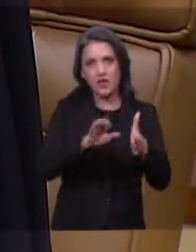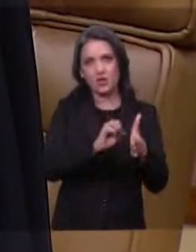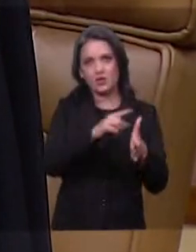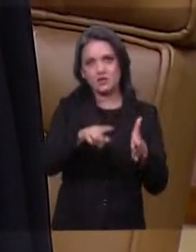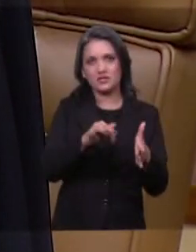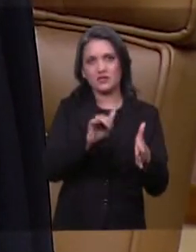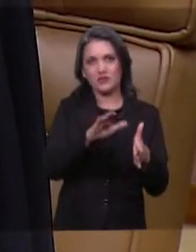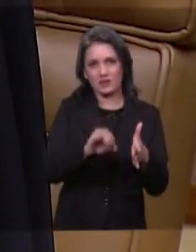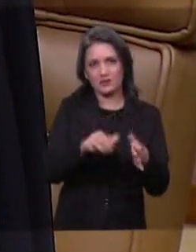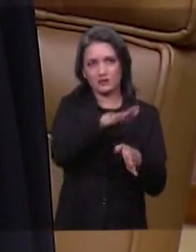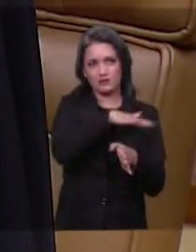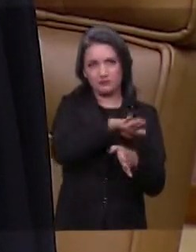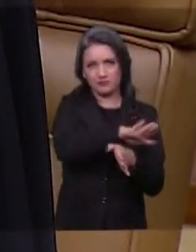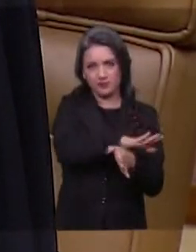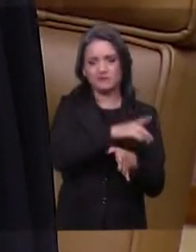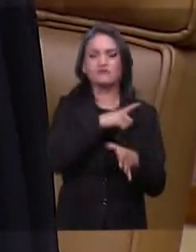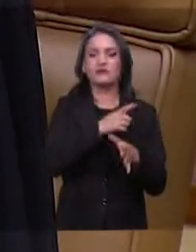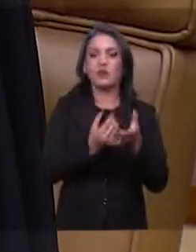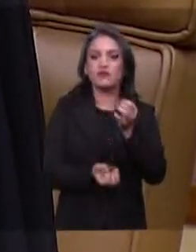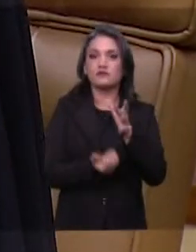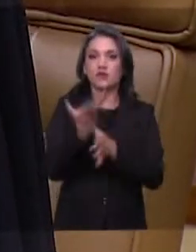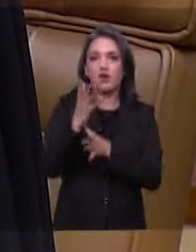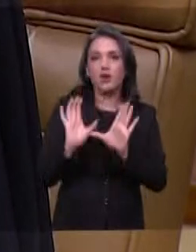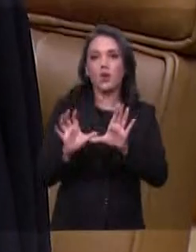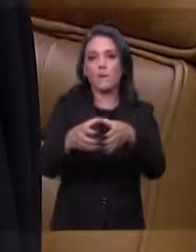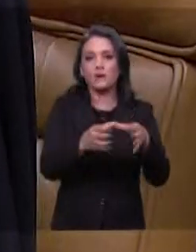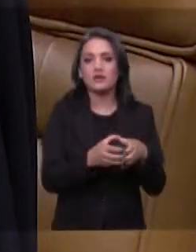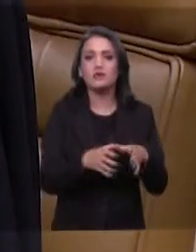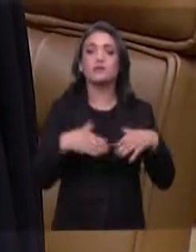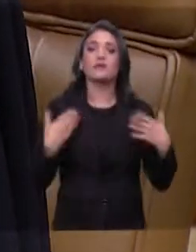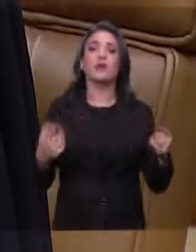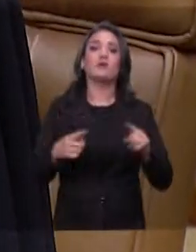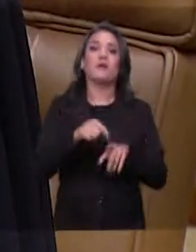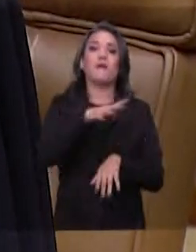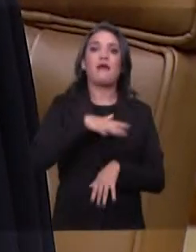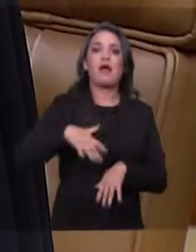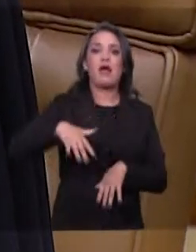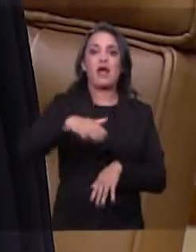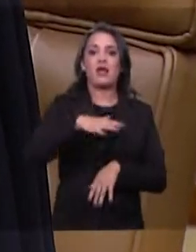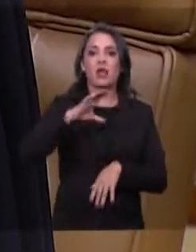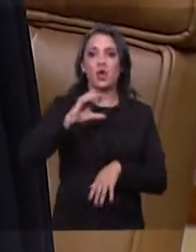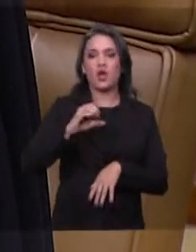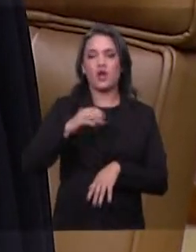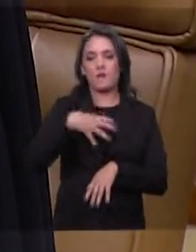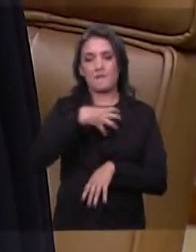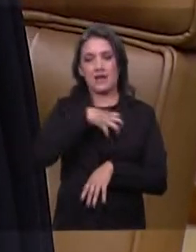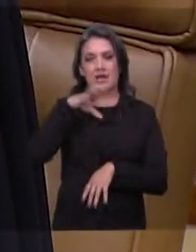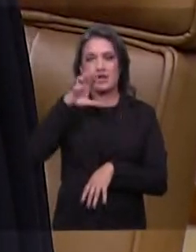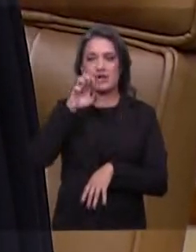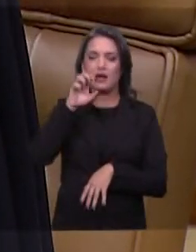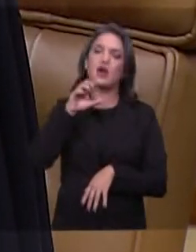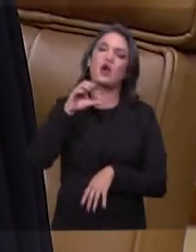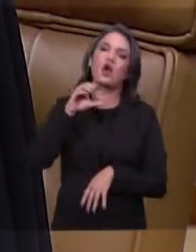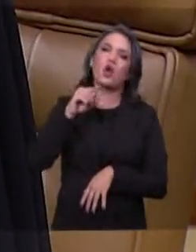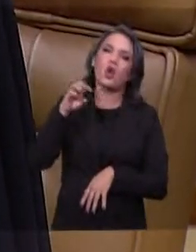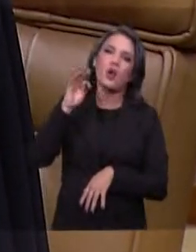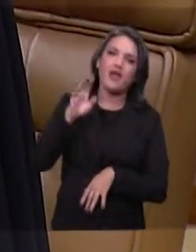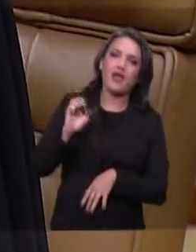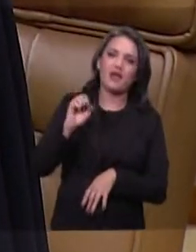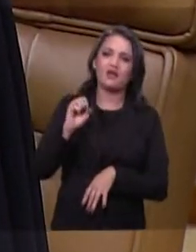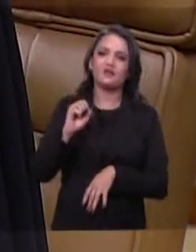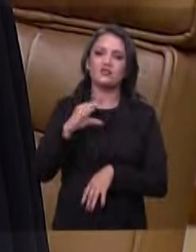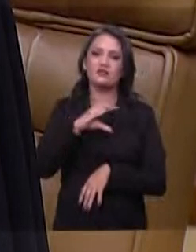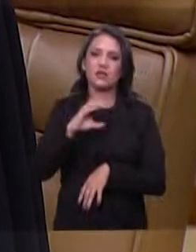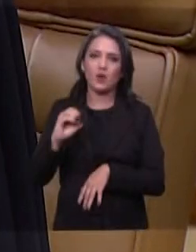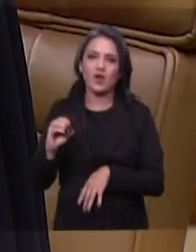desenvolveram tais comunidades. Além disso, grandes extensões de terras no oeste e centro-oeste da Bahia, que foram concedidas via